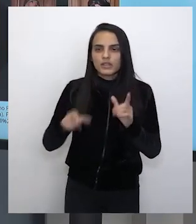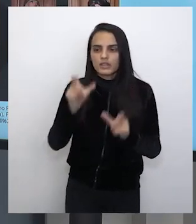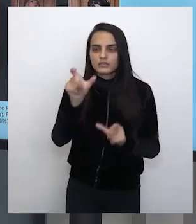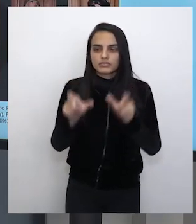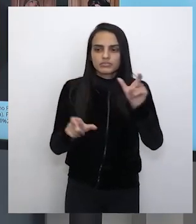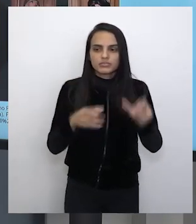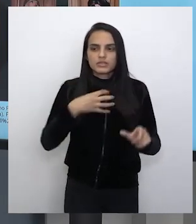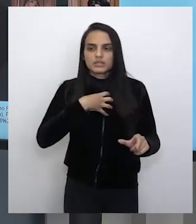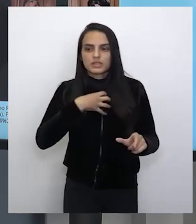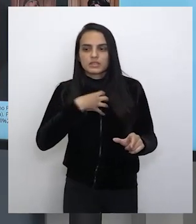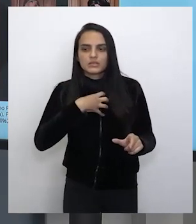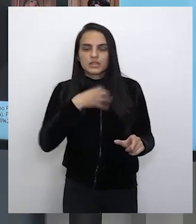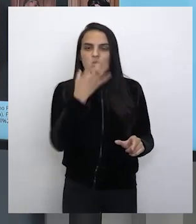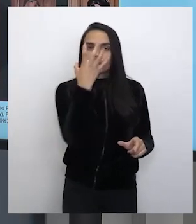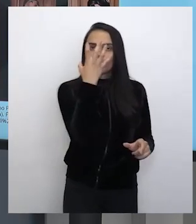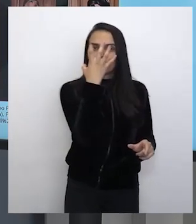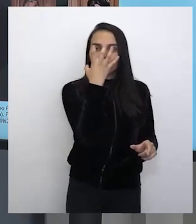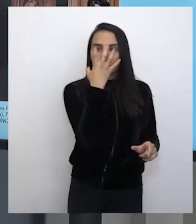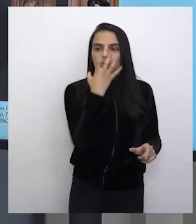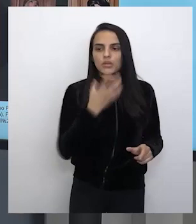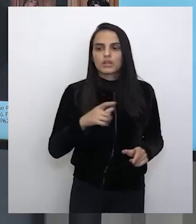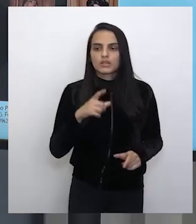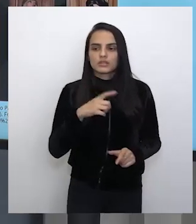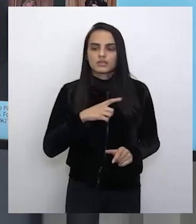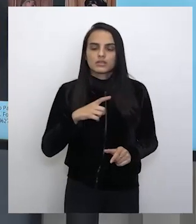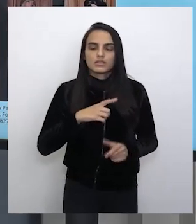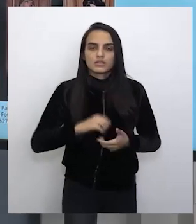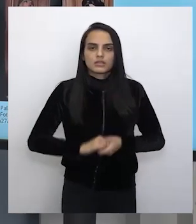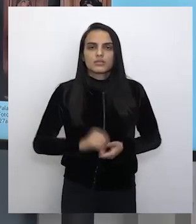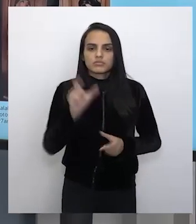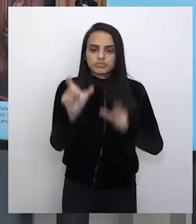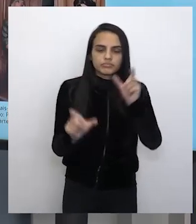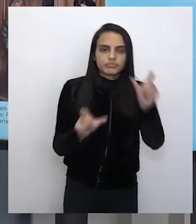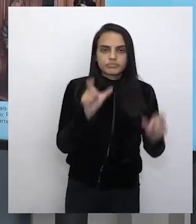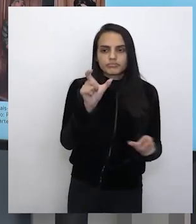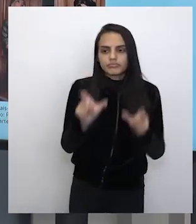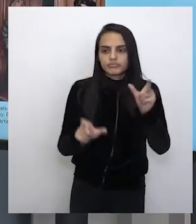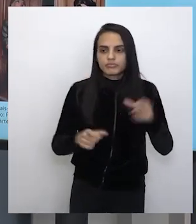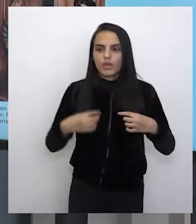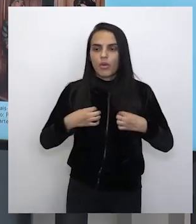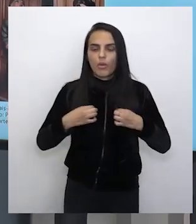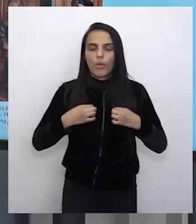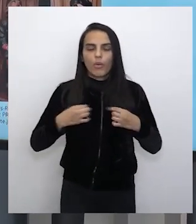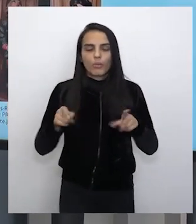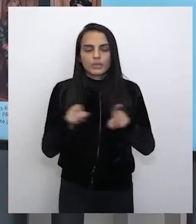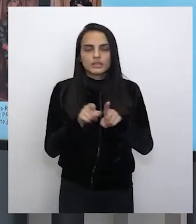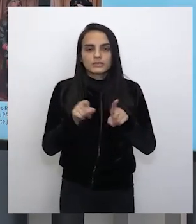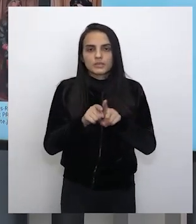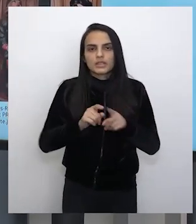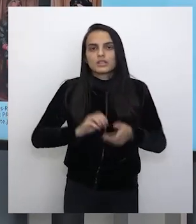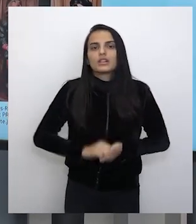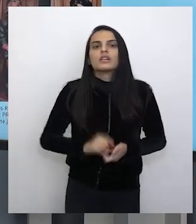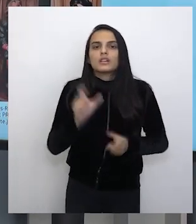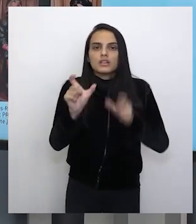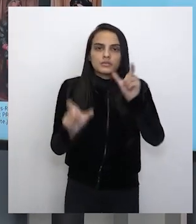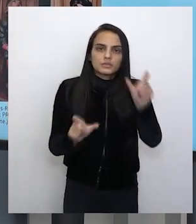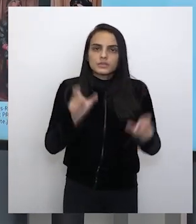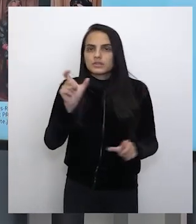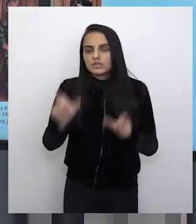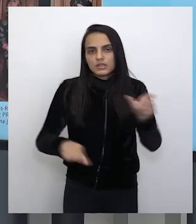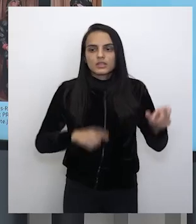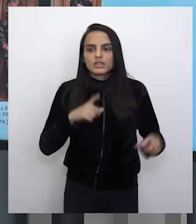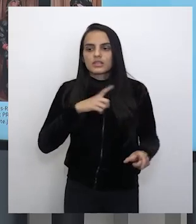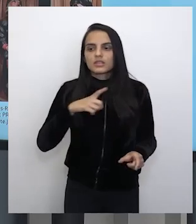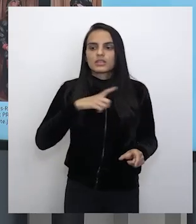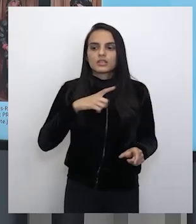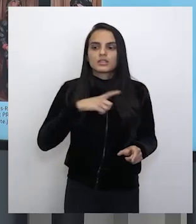personalidade nas máscaras. E ainda eles têm, né, cada um figurino específico também. E esses personagens todos, gente, eles têm como